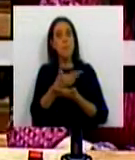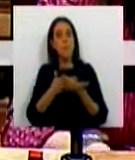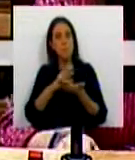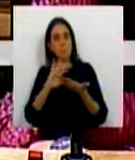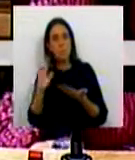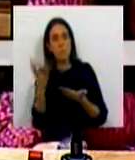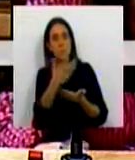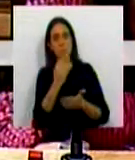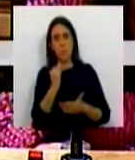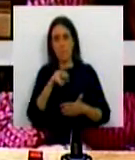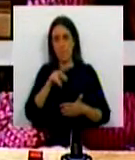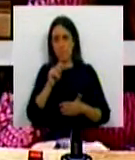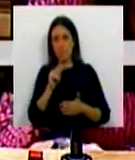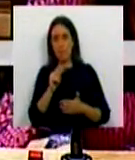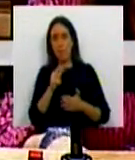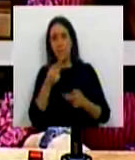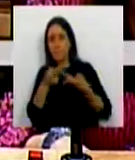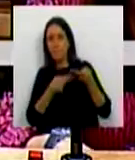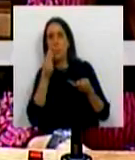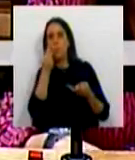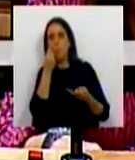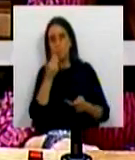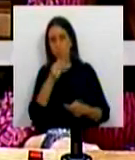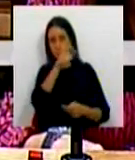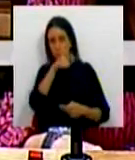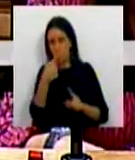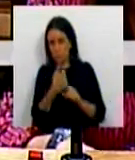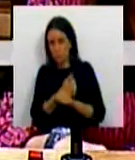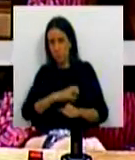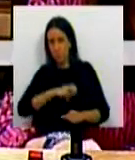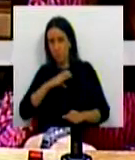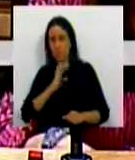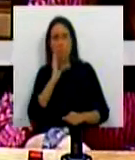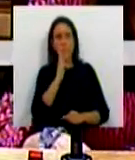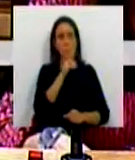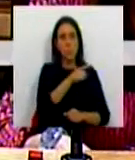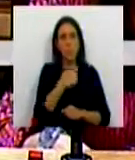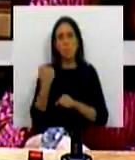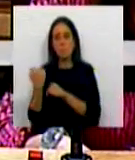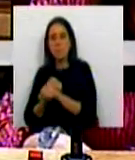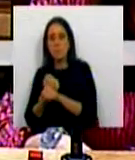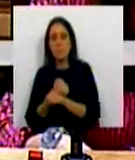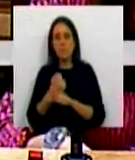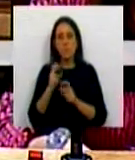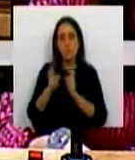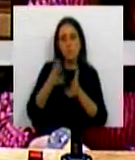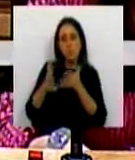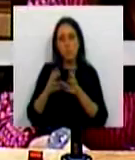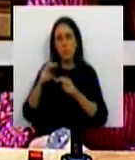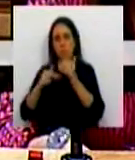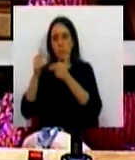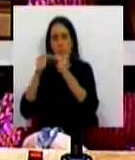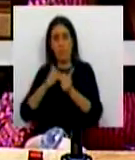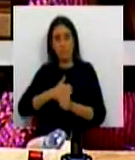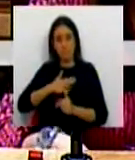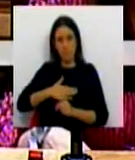medido pelo INE através dos indicadores de confiança dos consumidores, dos empresários dos serviços, comércio, indústria e construção,